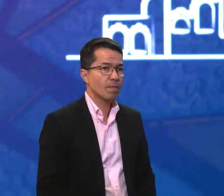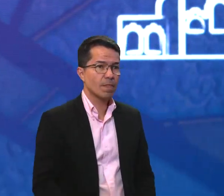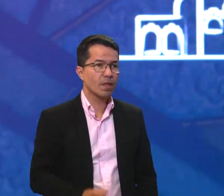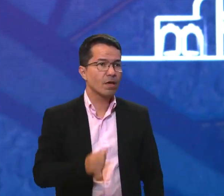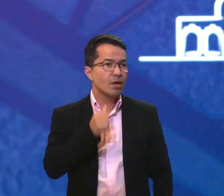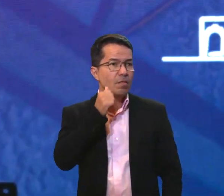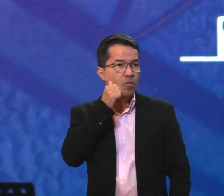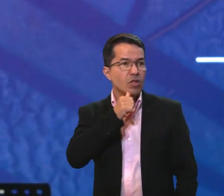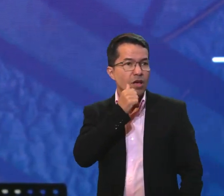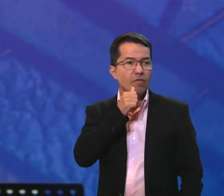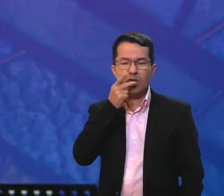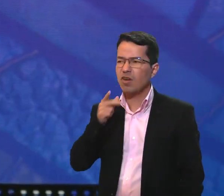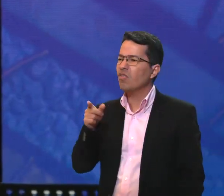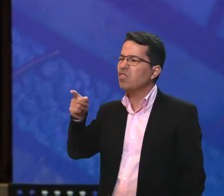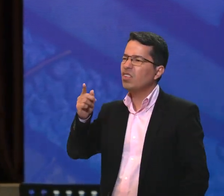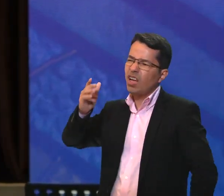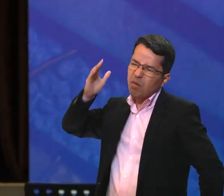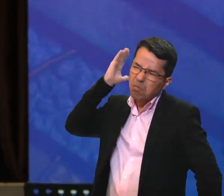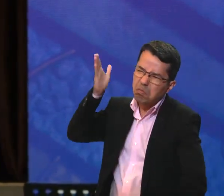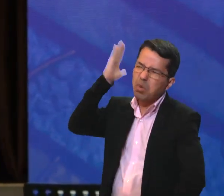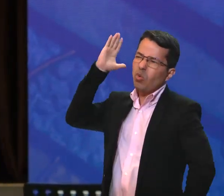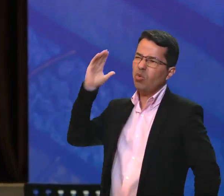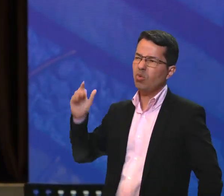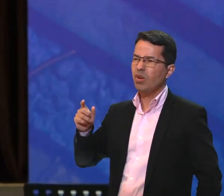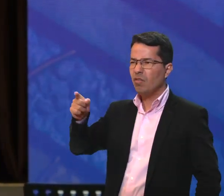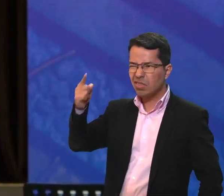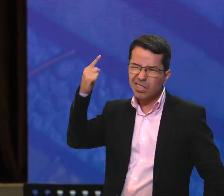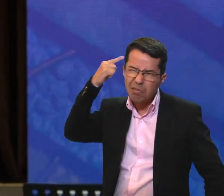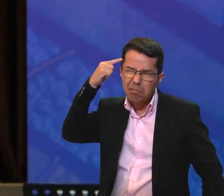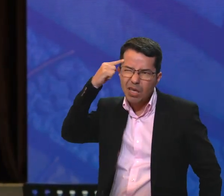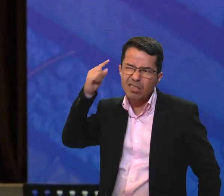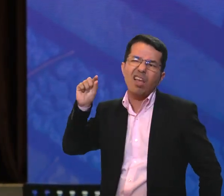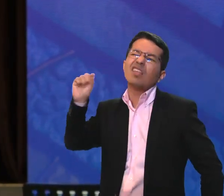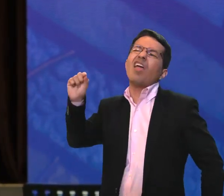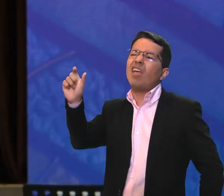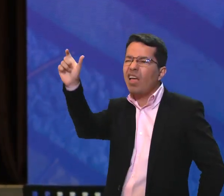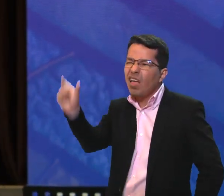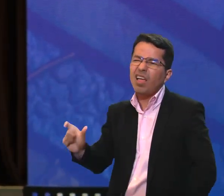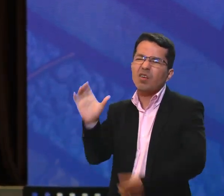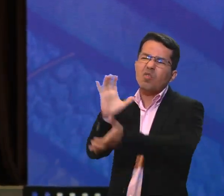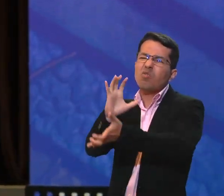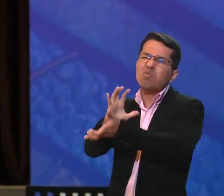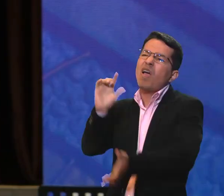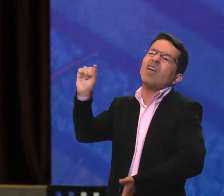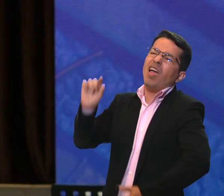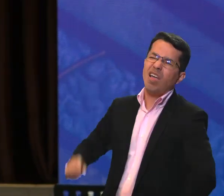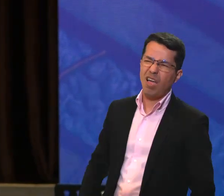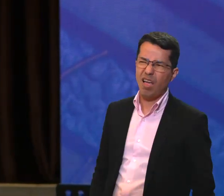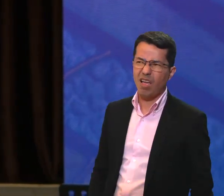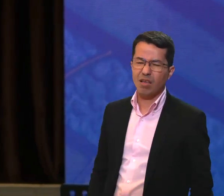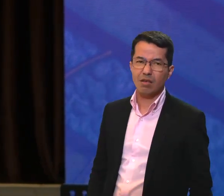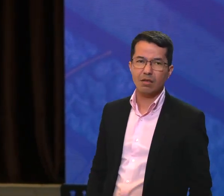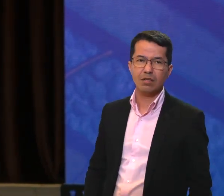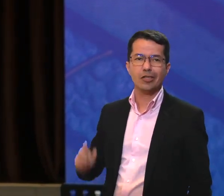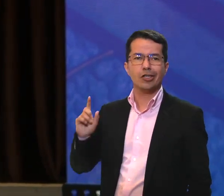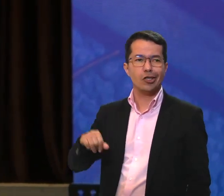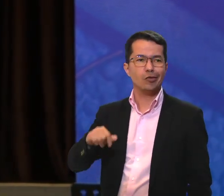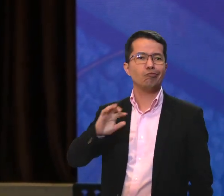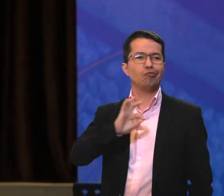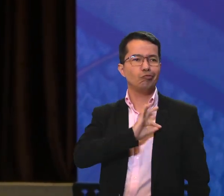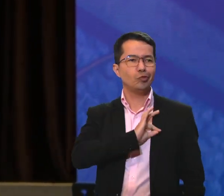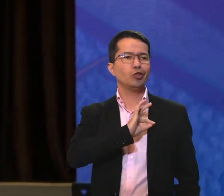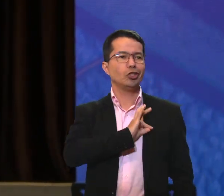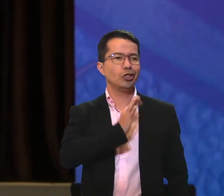seu branco burro, quem você acha que eles são? O que fazer